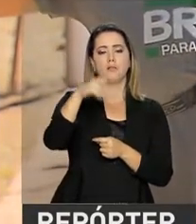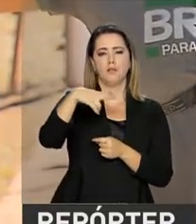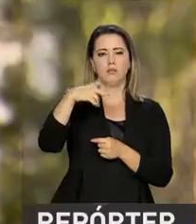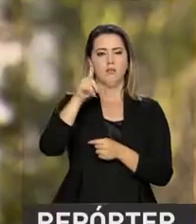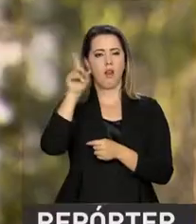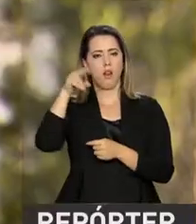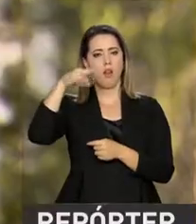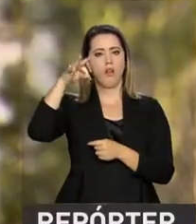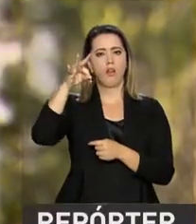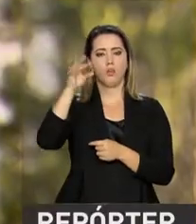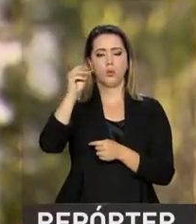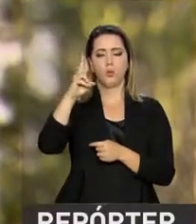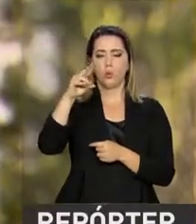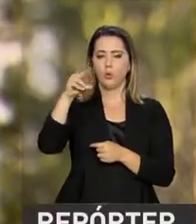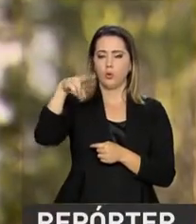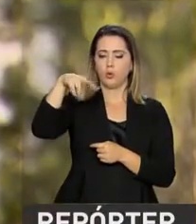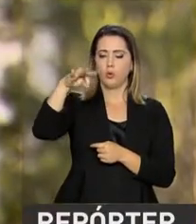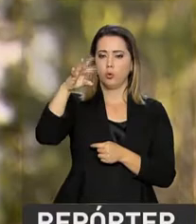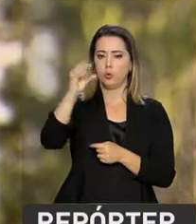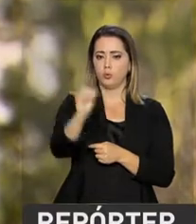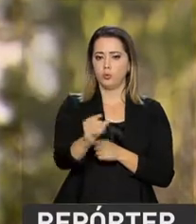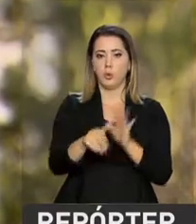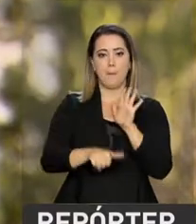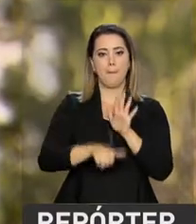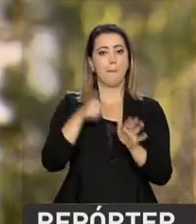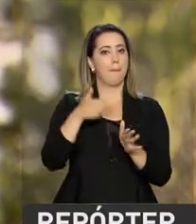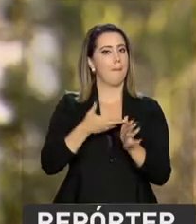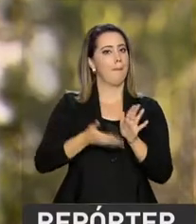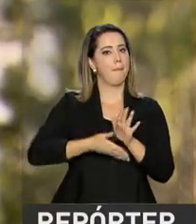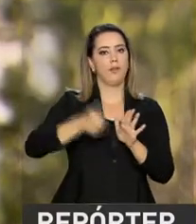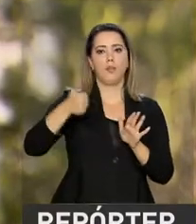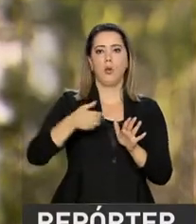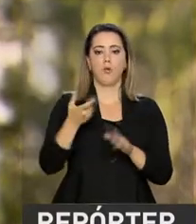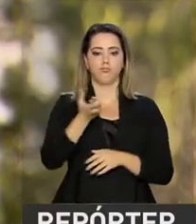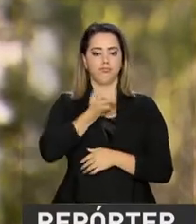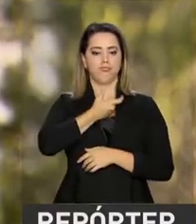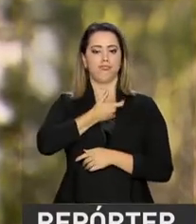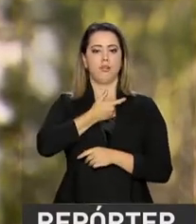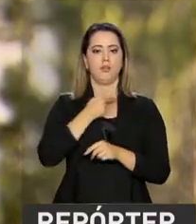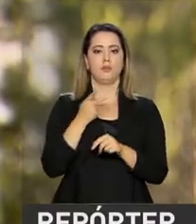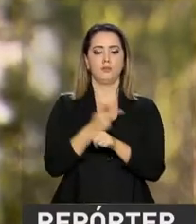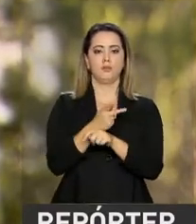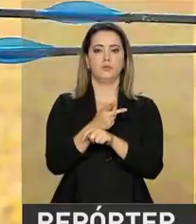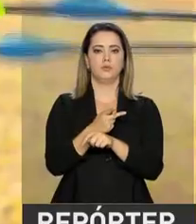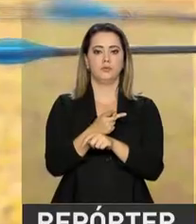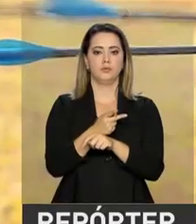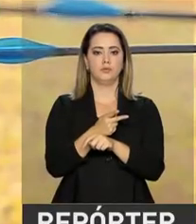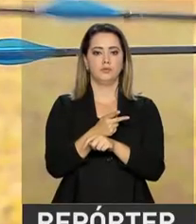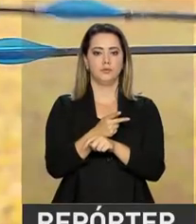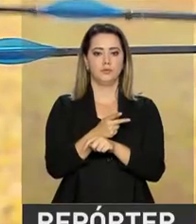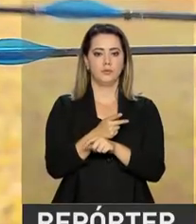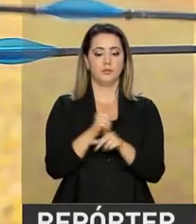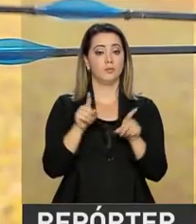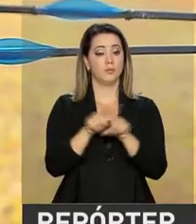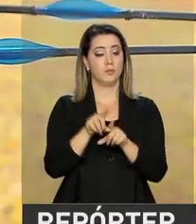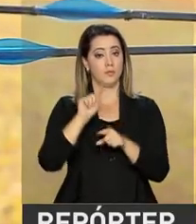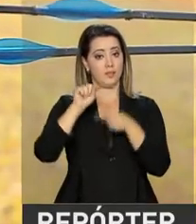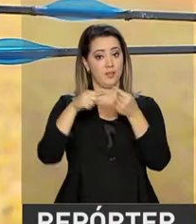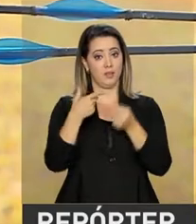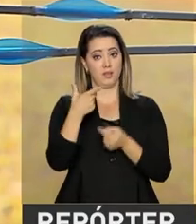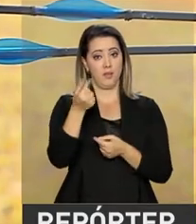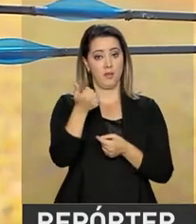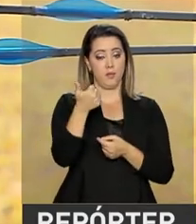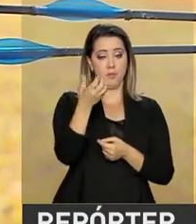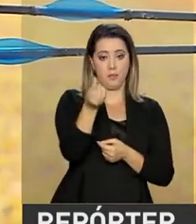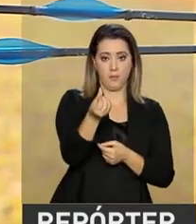E lá foi o meu melhor resultado num campeonato, foi a medalha de prata. Nem foi o melhor, em 2016 eu ganhei a medalha de ouro no